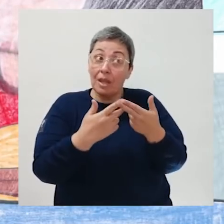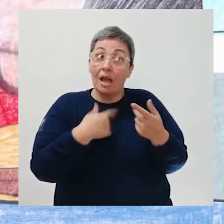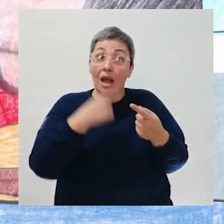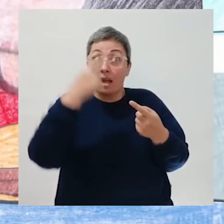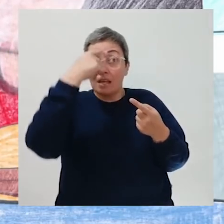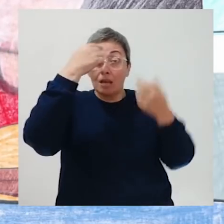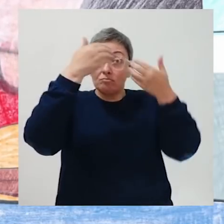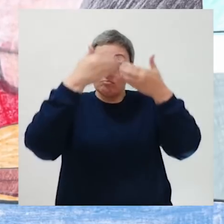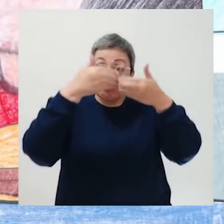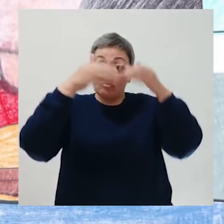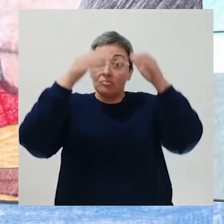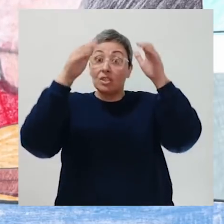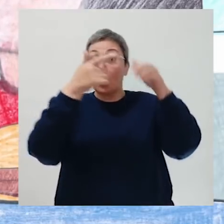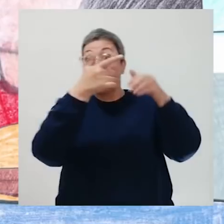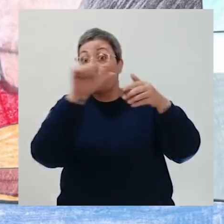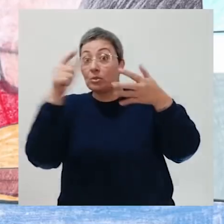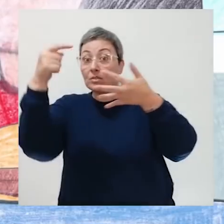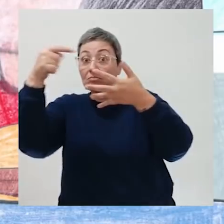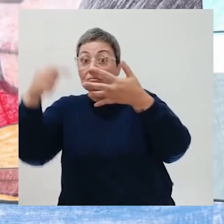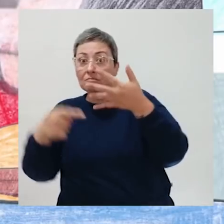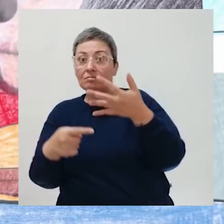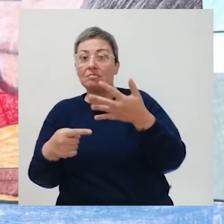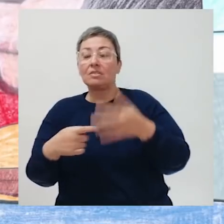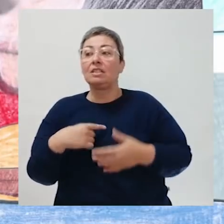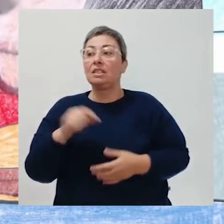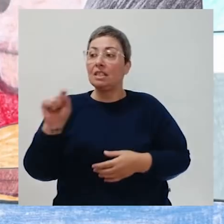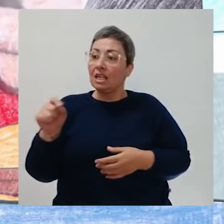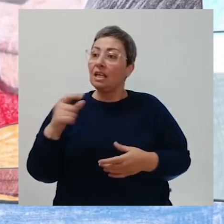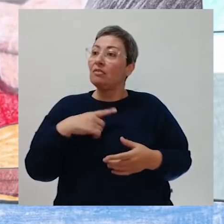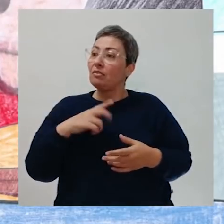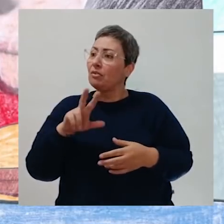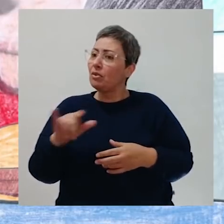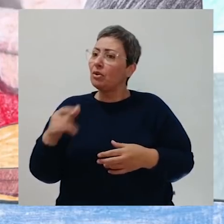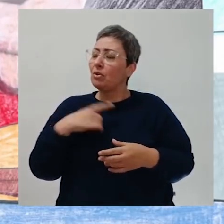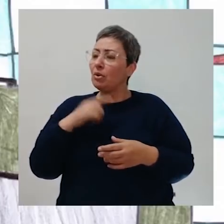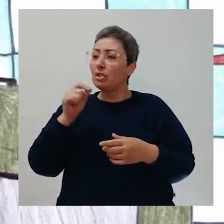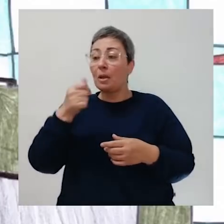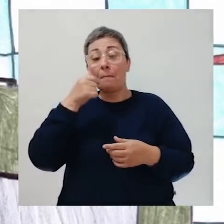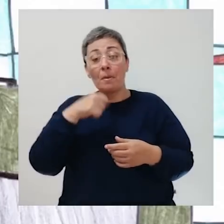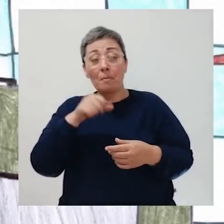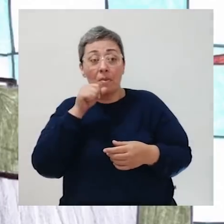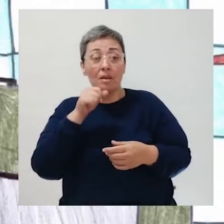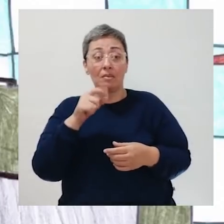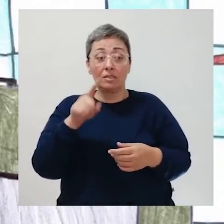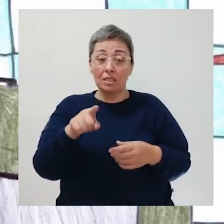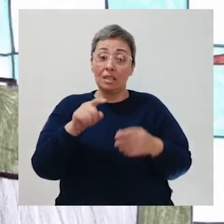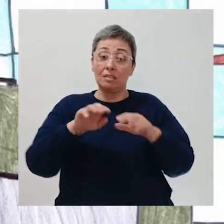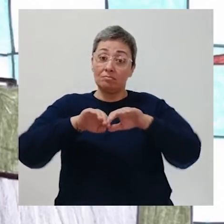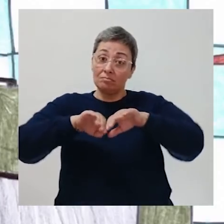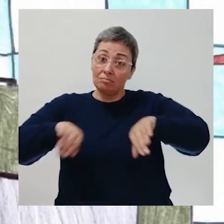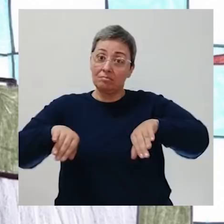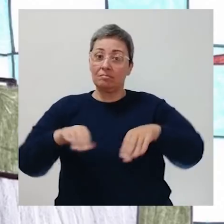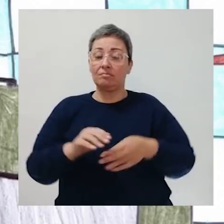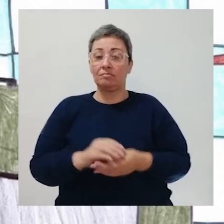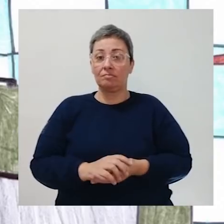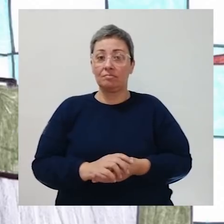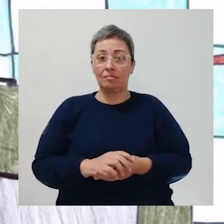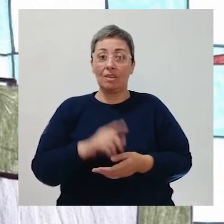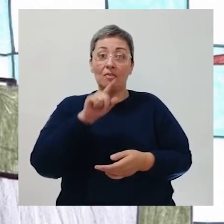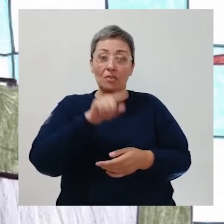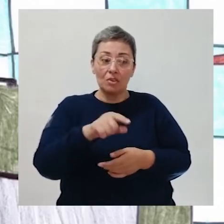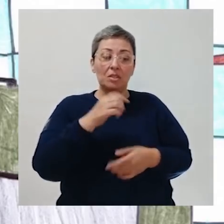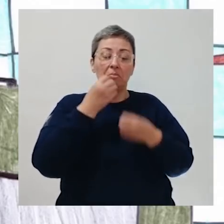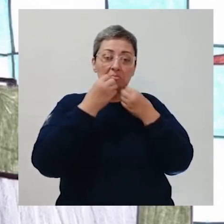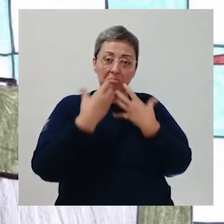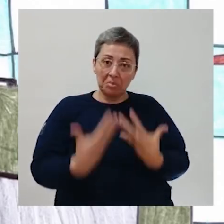tornou disponível para uma alternativa. Foi o que eu fiz quando você e mamãe se separaram. Você se